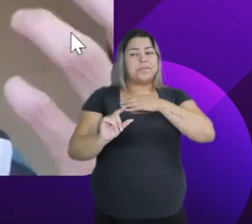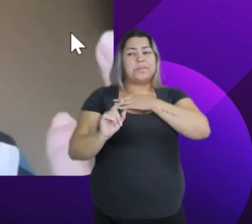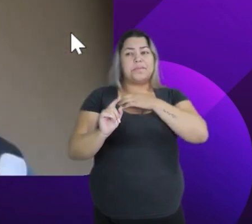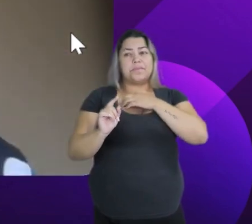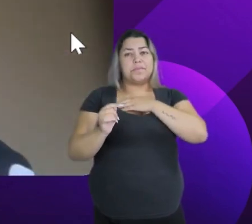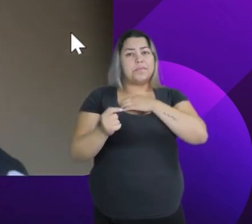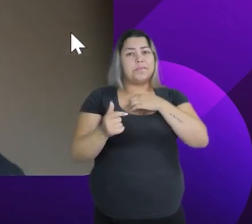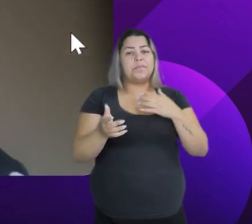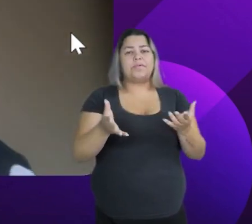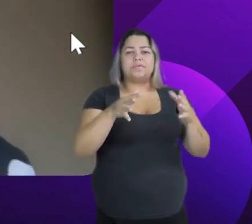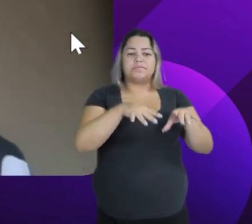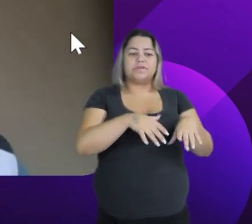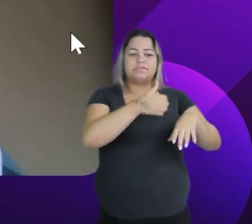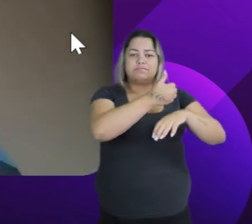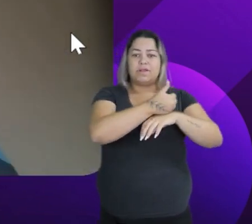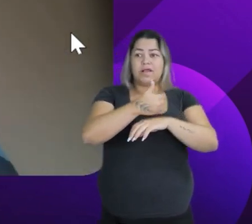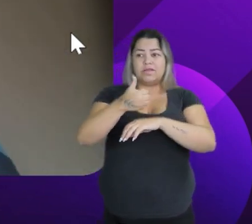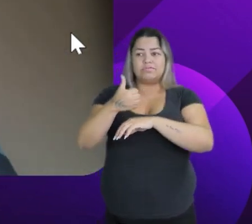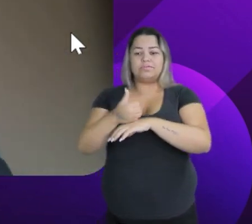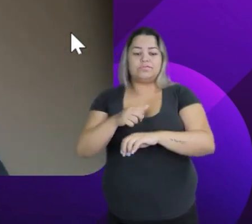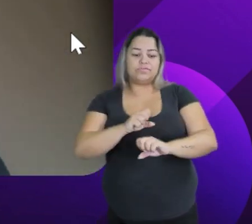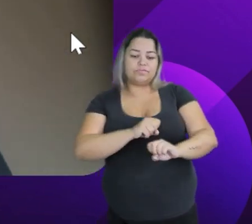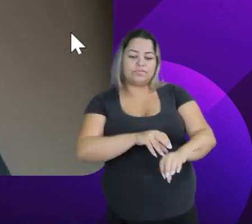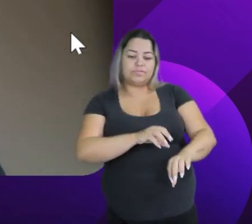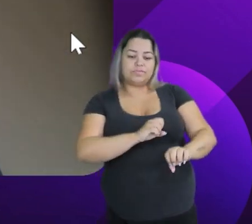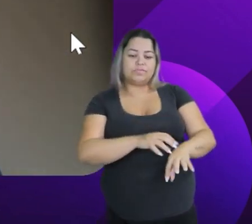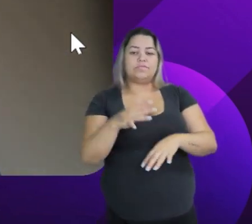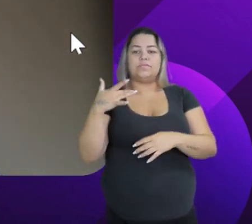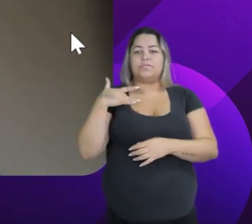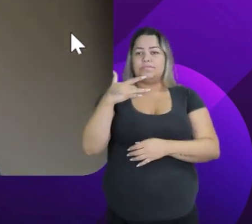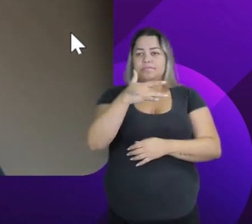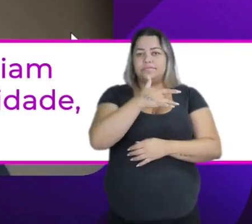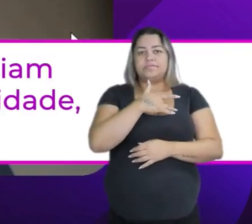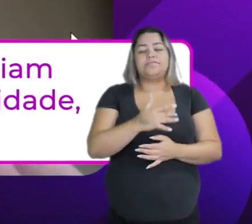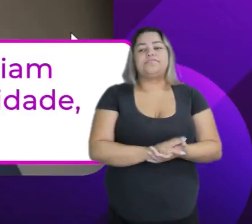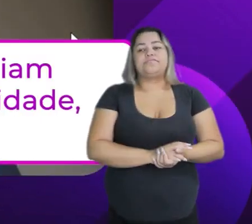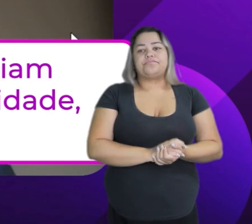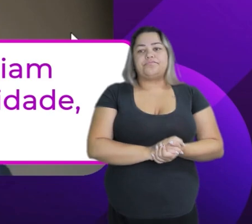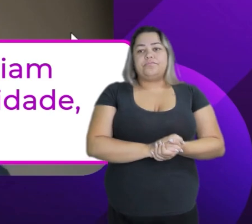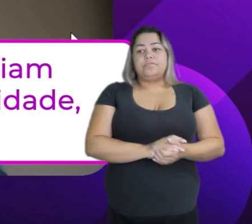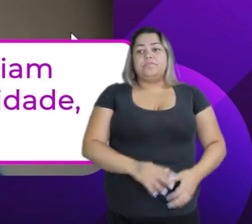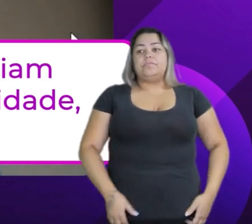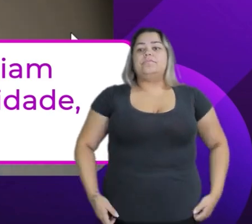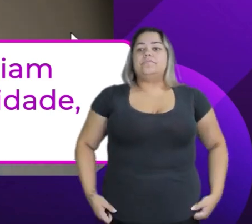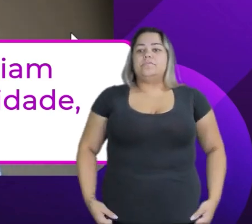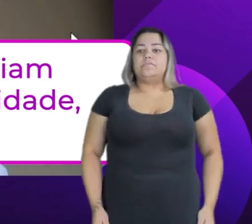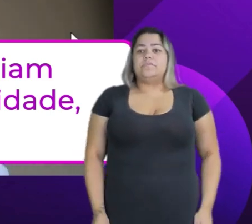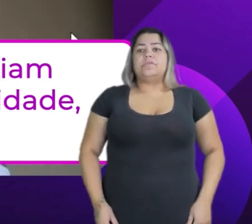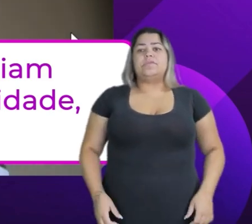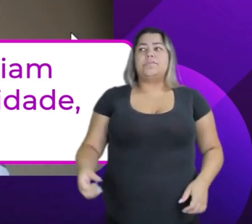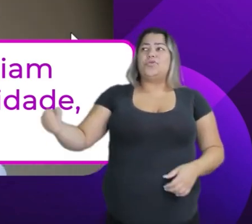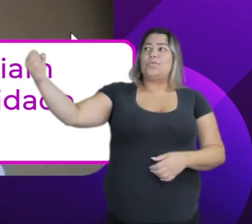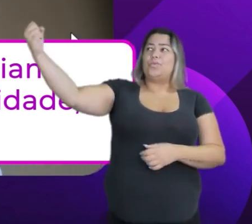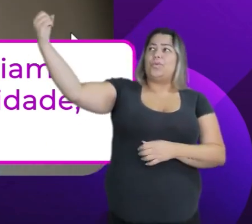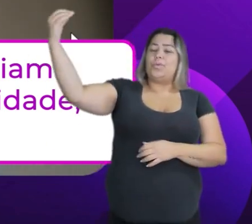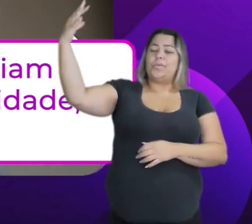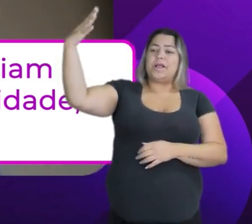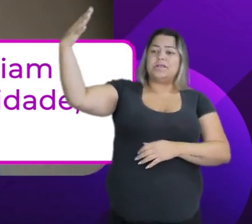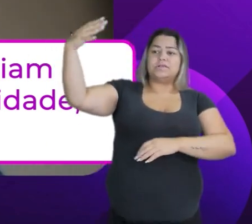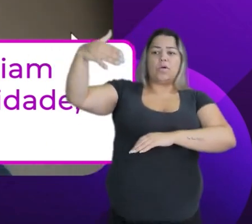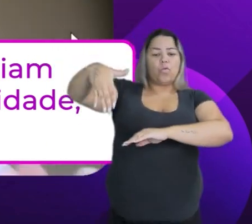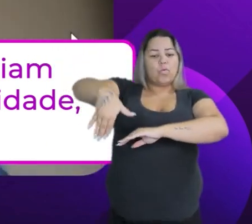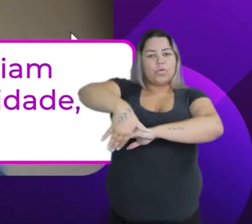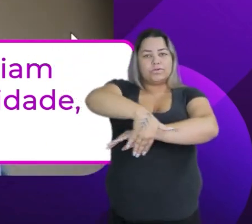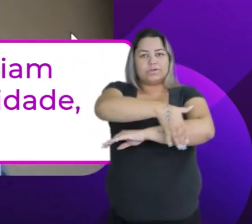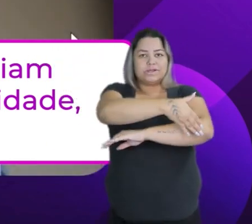até esses espaços de educação, saúde. Eu faria outro desenho, né, de iluminação de ruas, eu